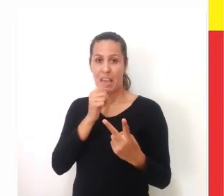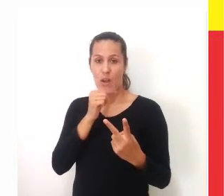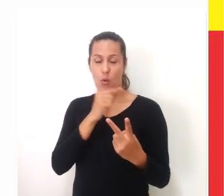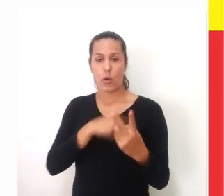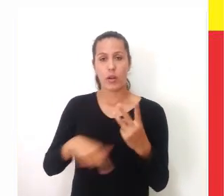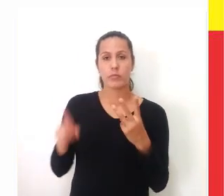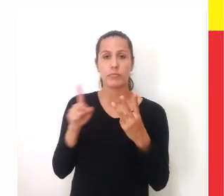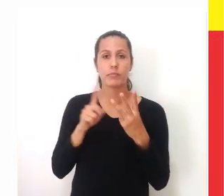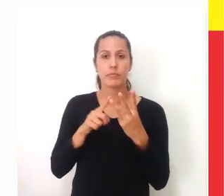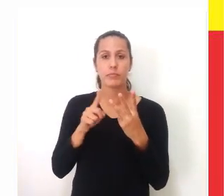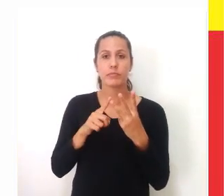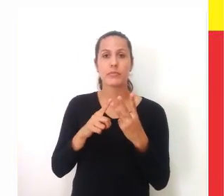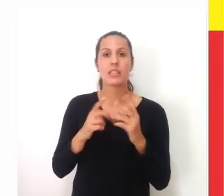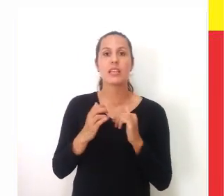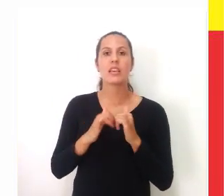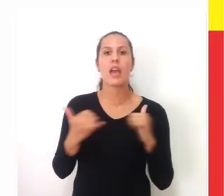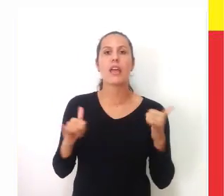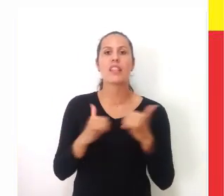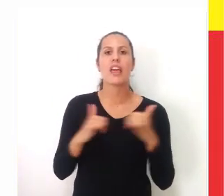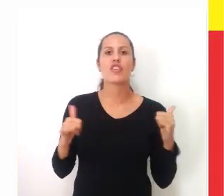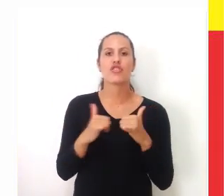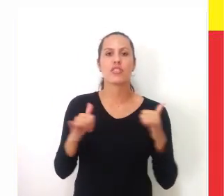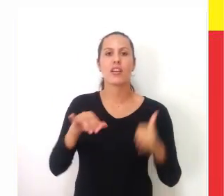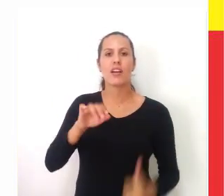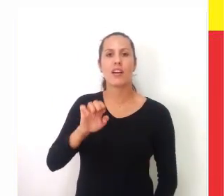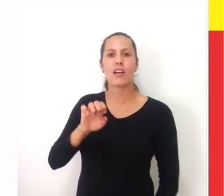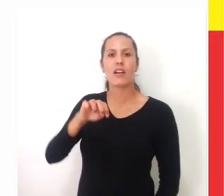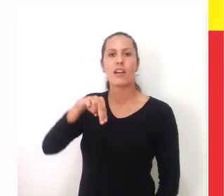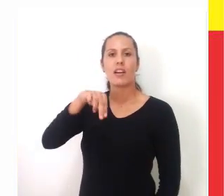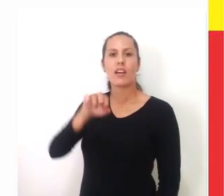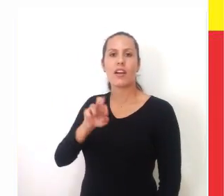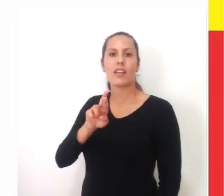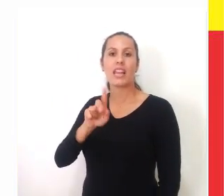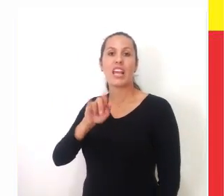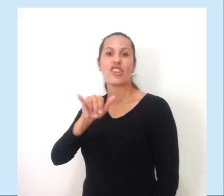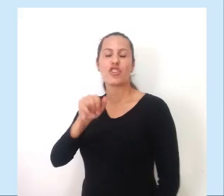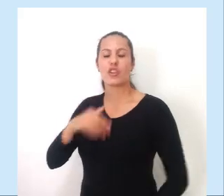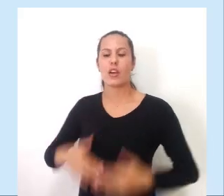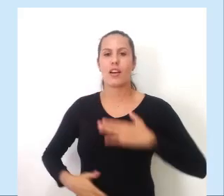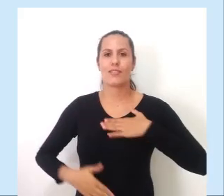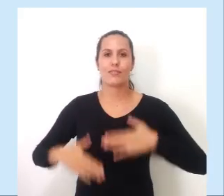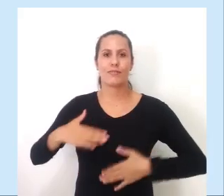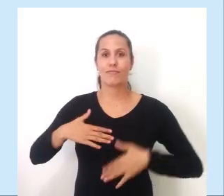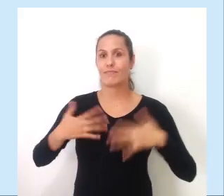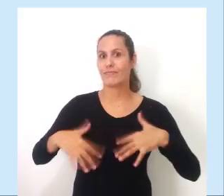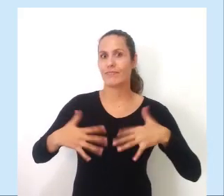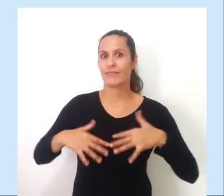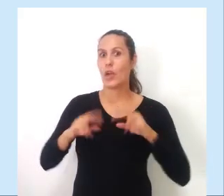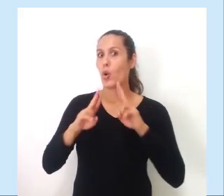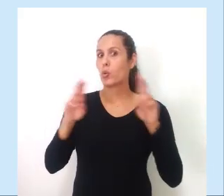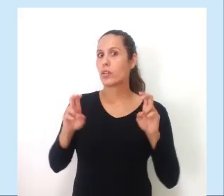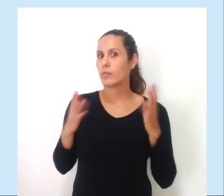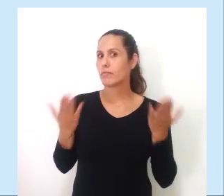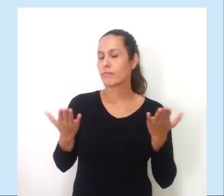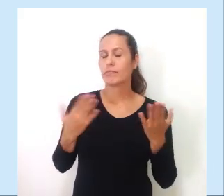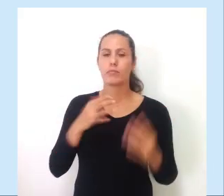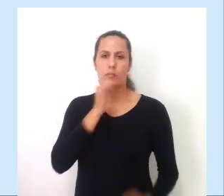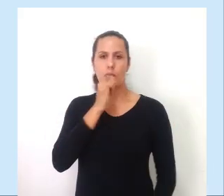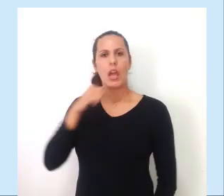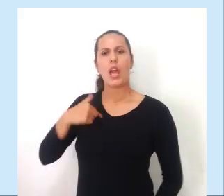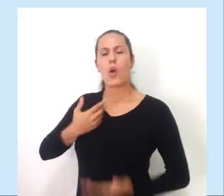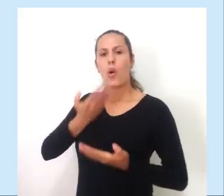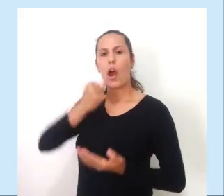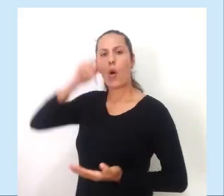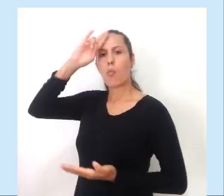água e energia, o tema da aula de hoje. Vamos lá. Eu